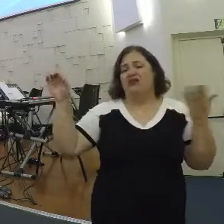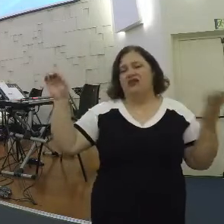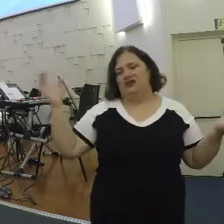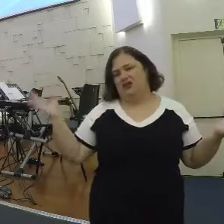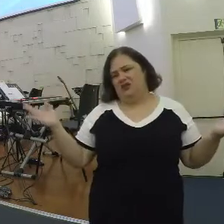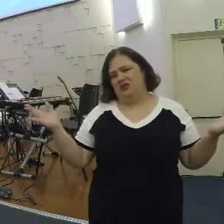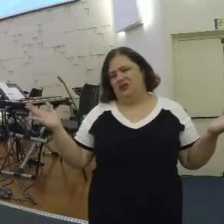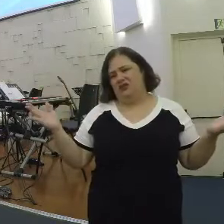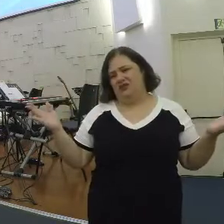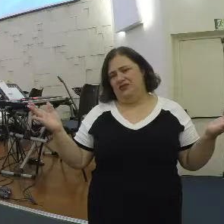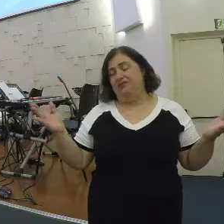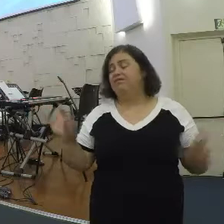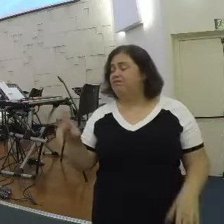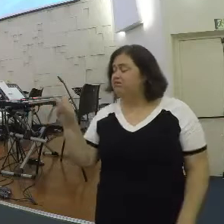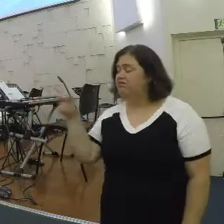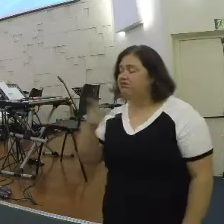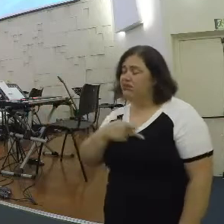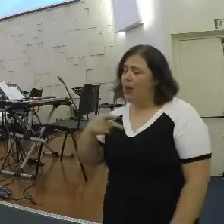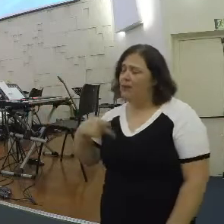muito simpático,